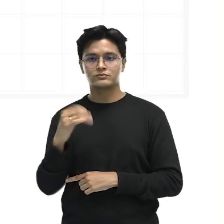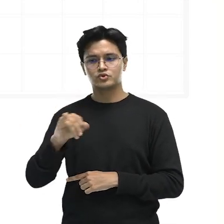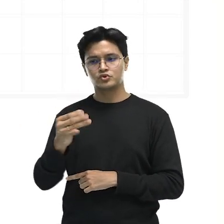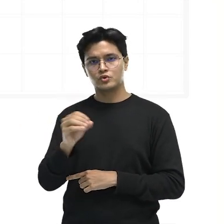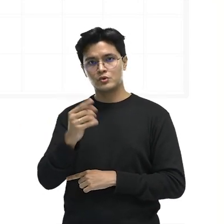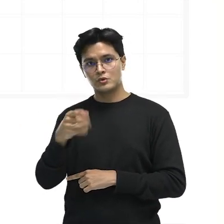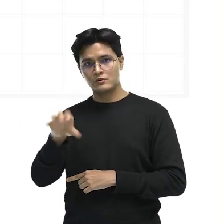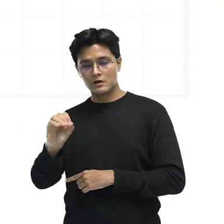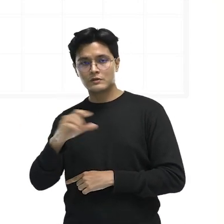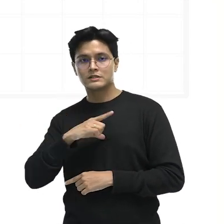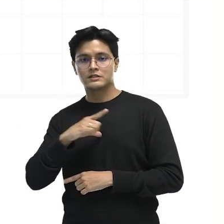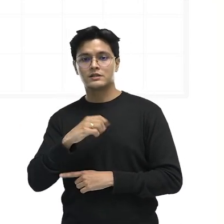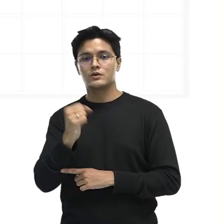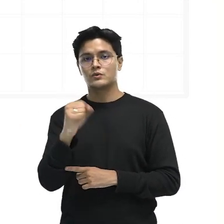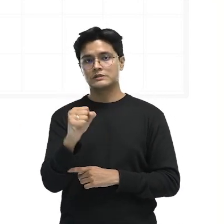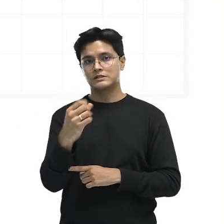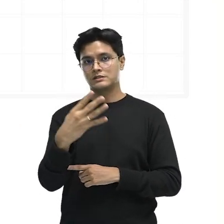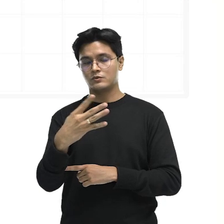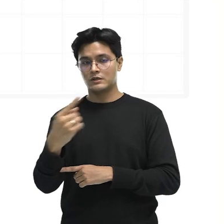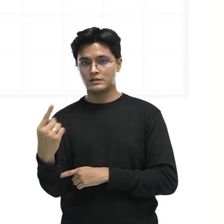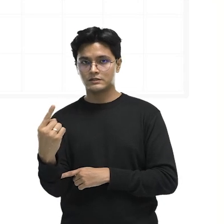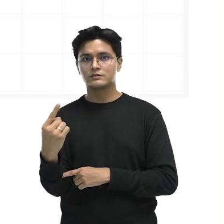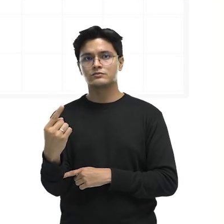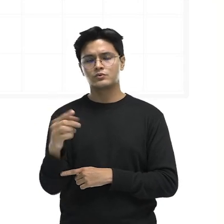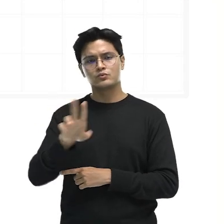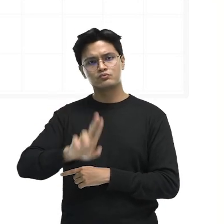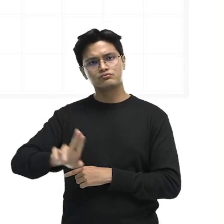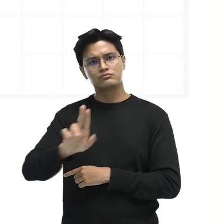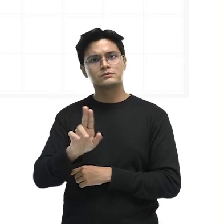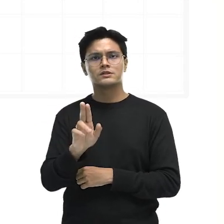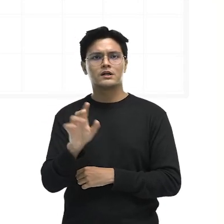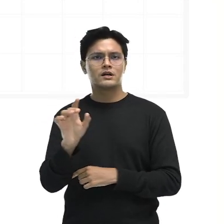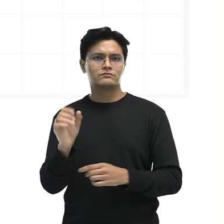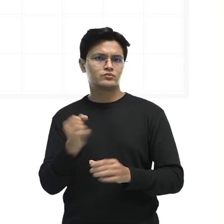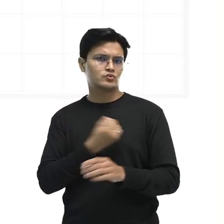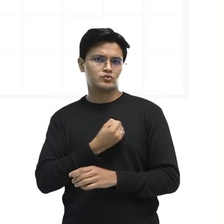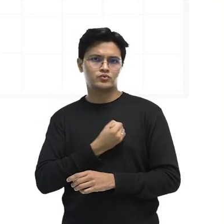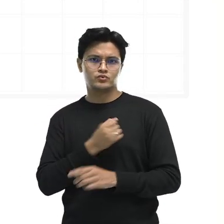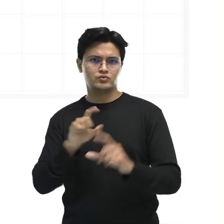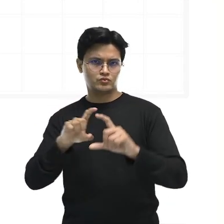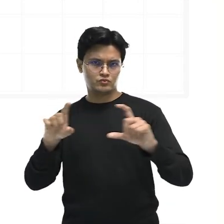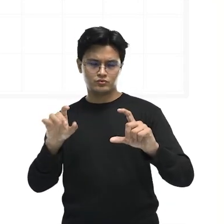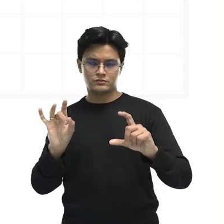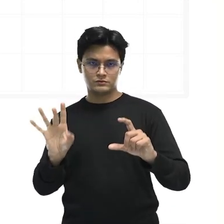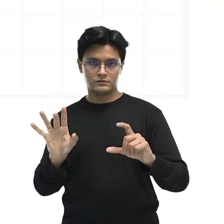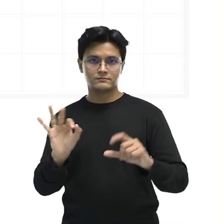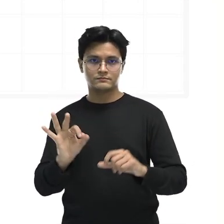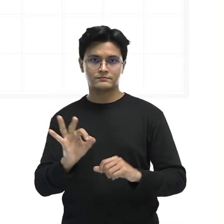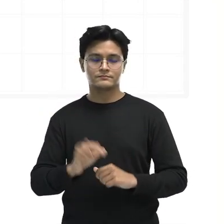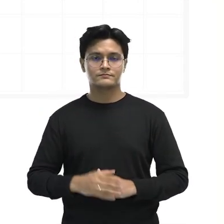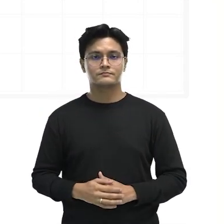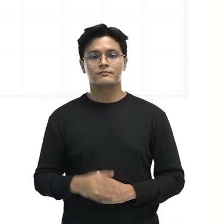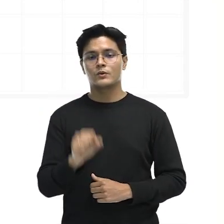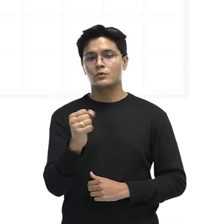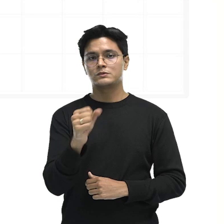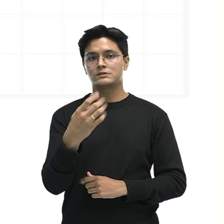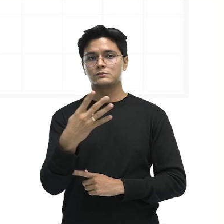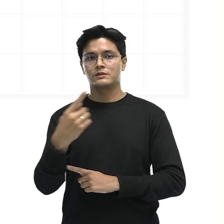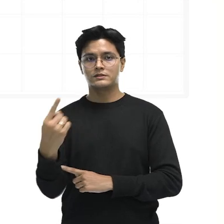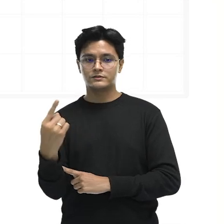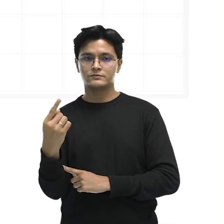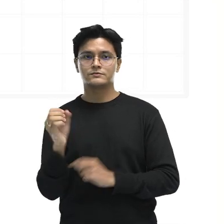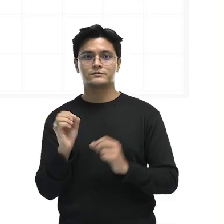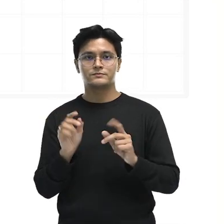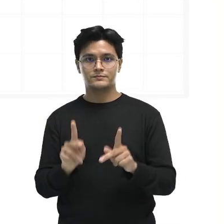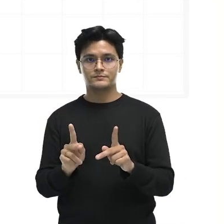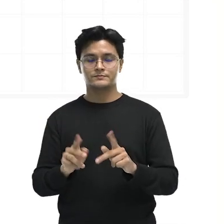841, tá? Vou usar só o número, não vou usar o R cifrão aqui não, só o número mesmo. 841,